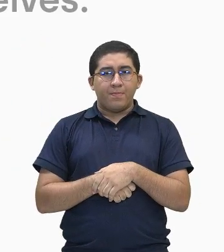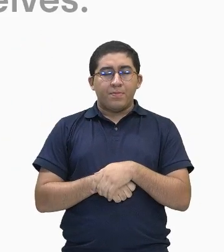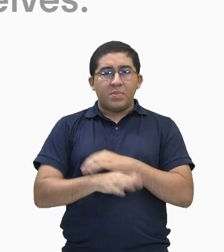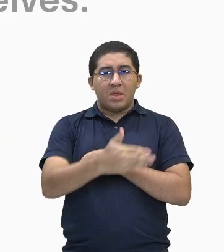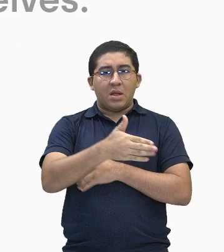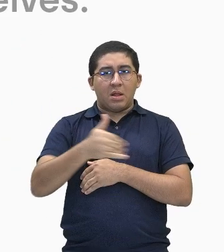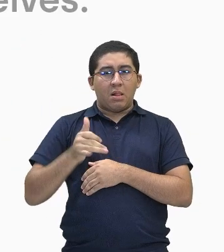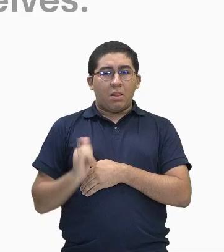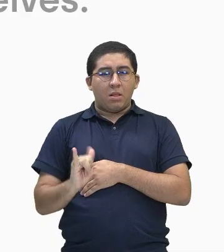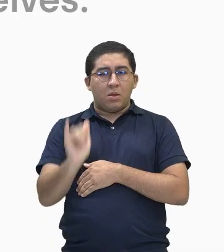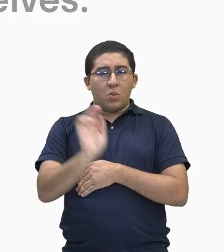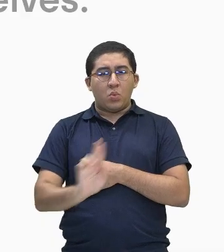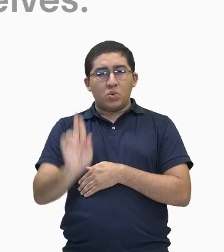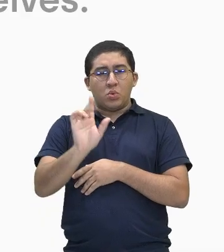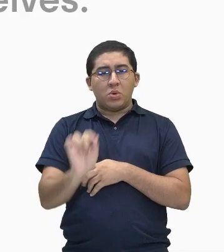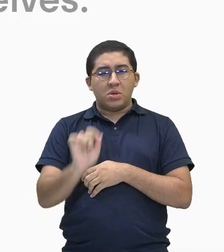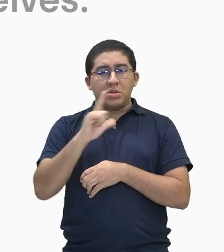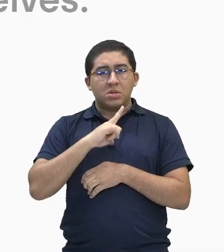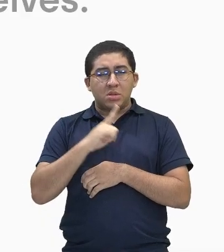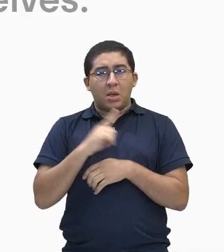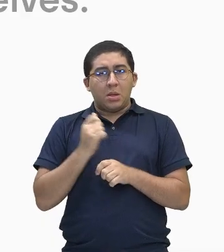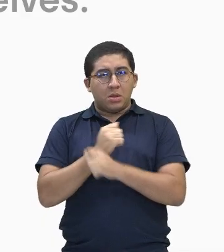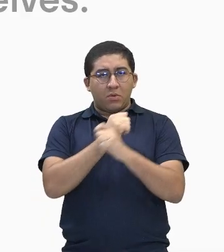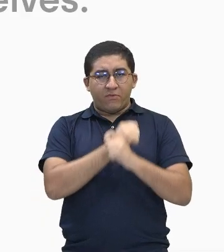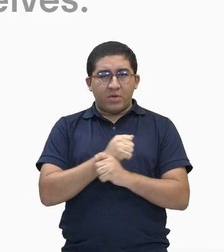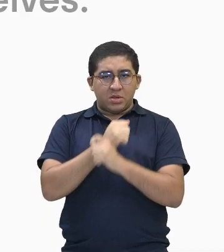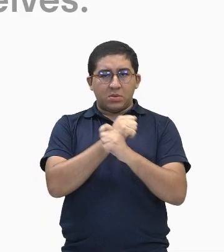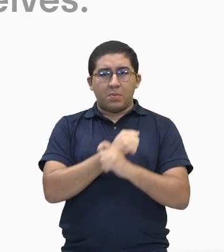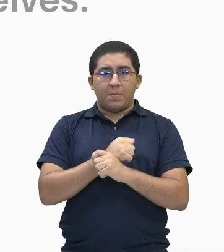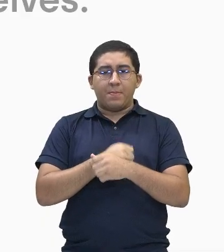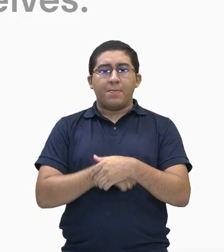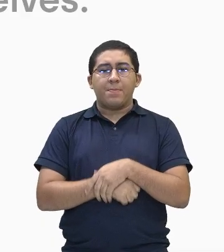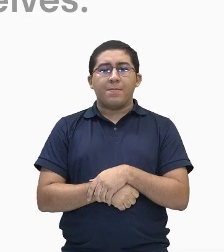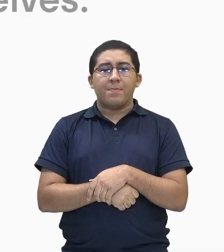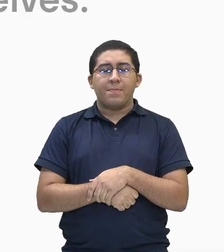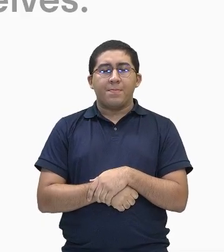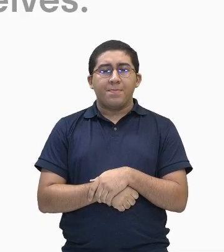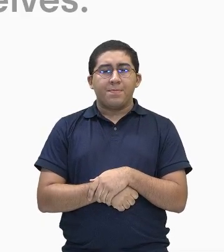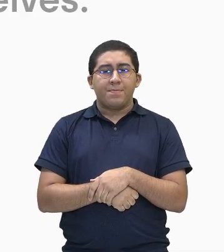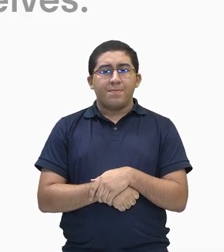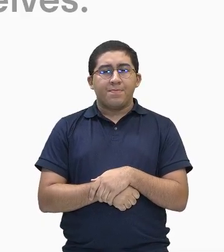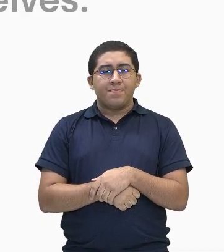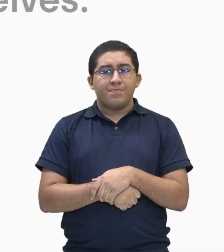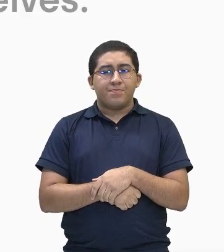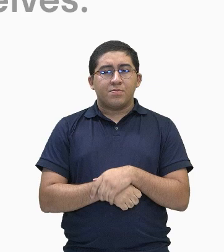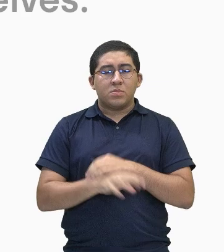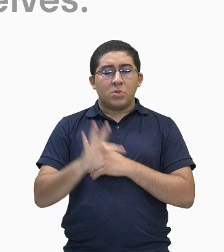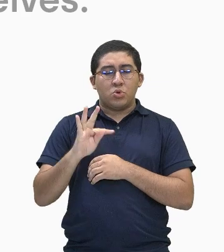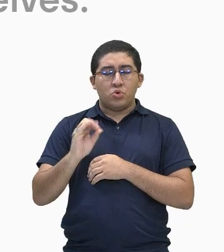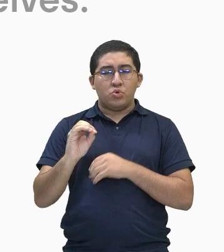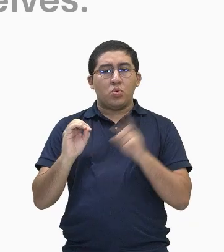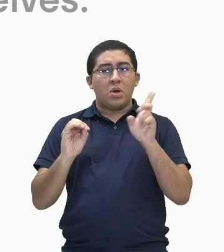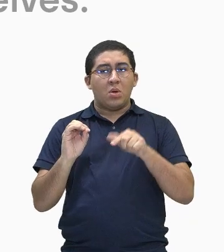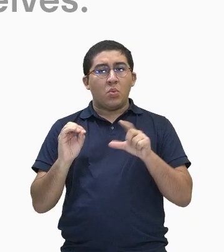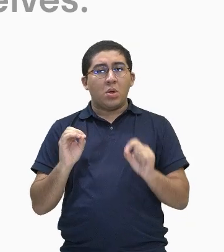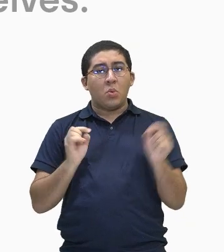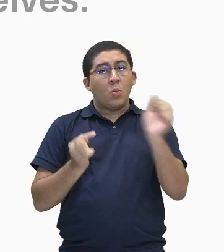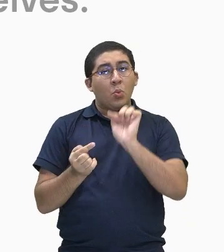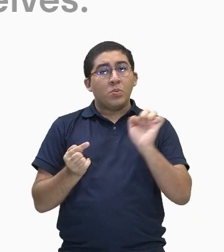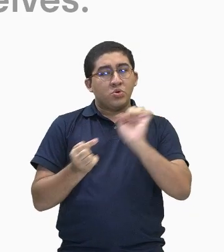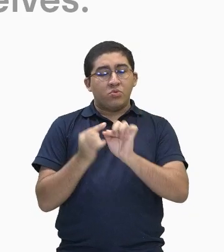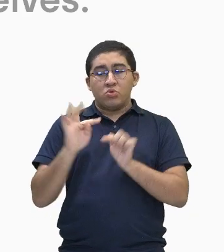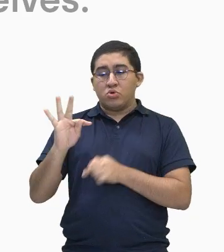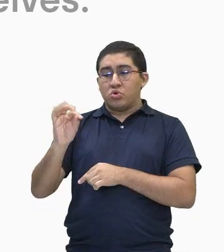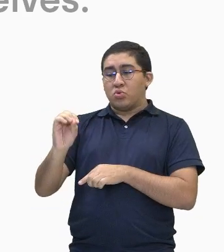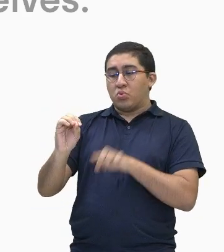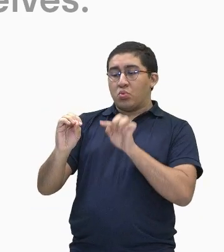usam eletricidade para quê? Então, esse to aí, ele indica uma intenção, um propósito, né, para se